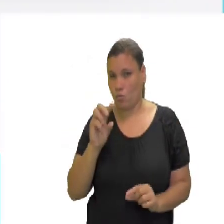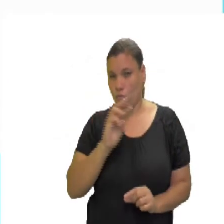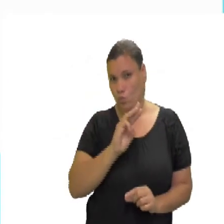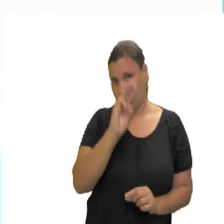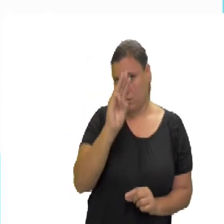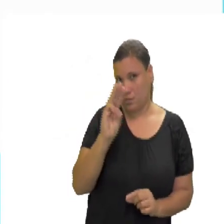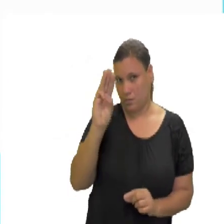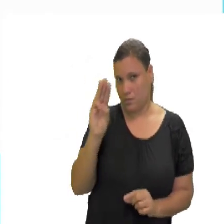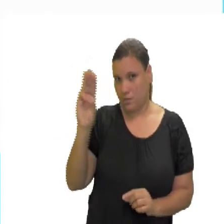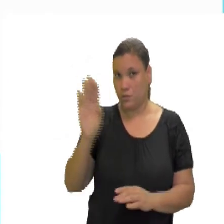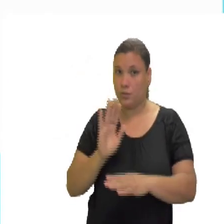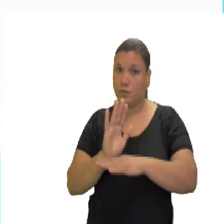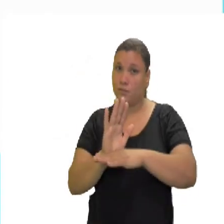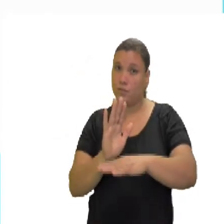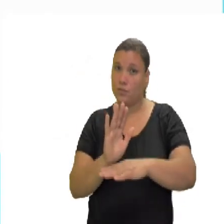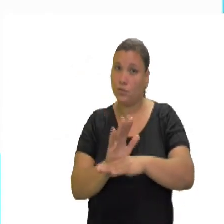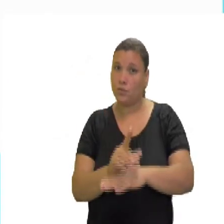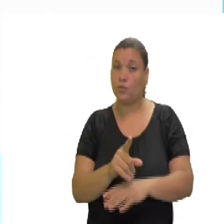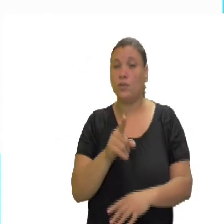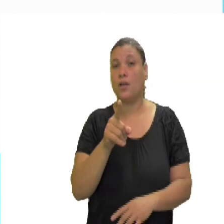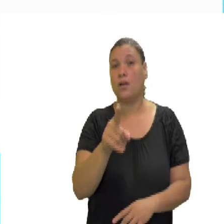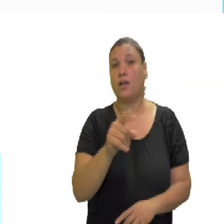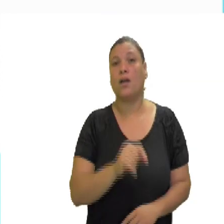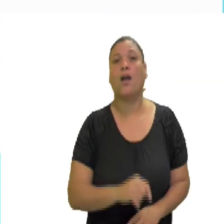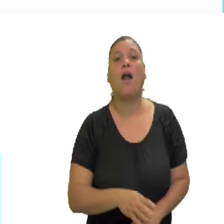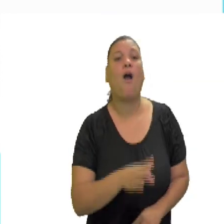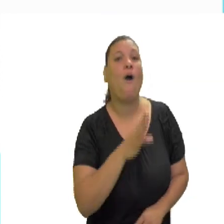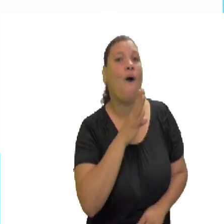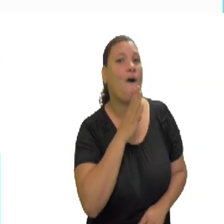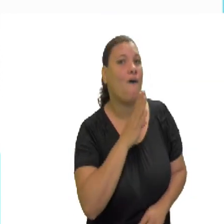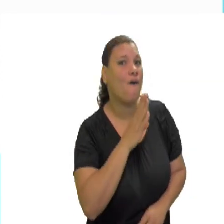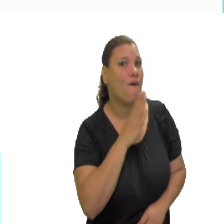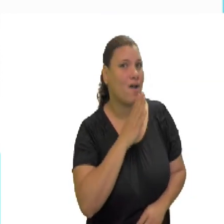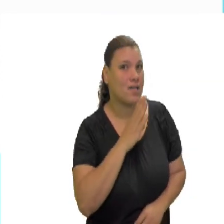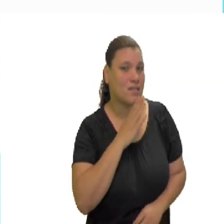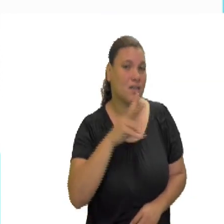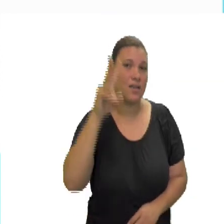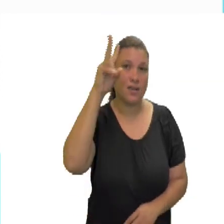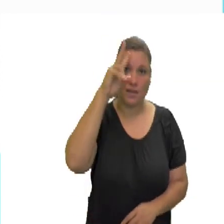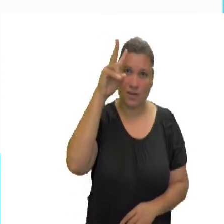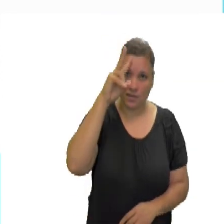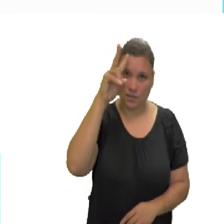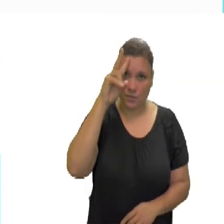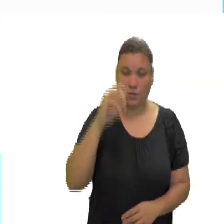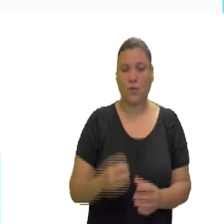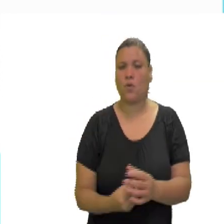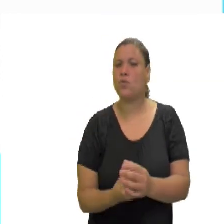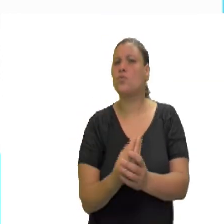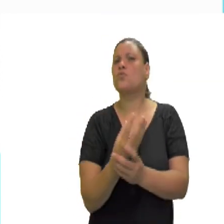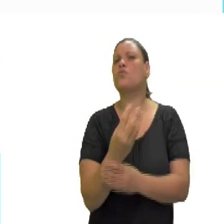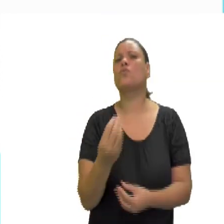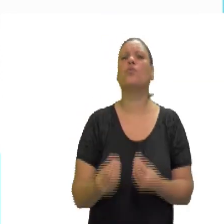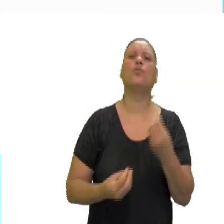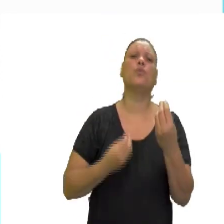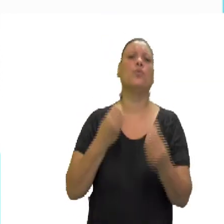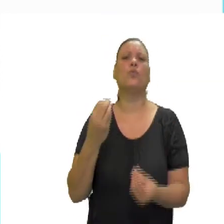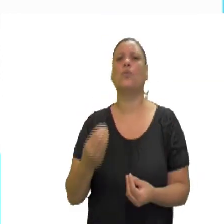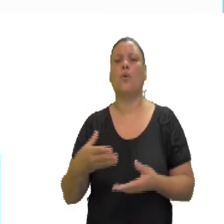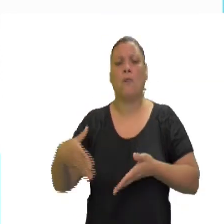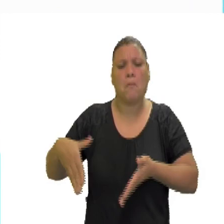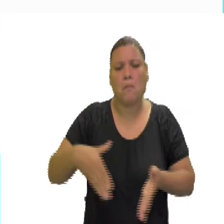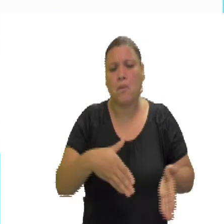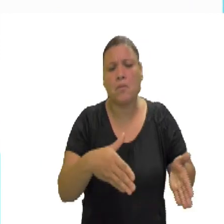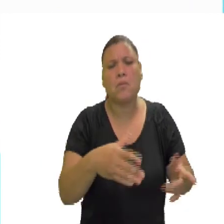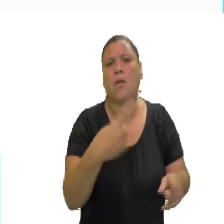Instituto Estrada Real, e lá conta toda a história, conta como surgiu, porquê das